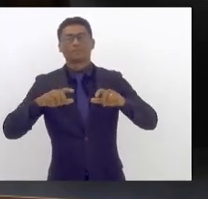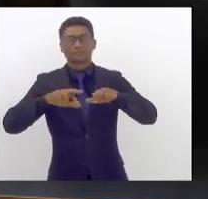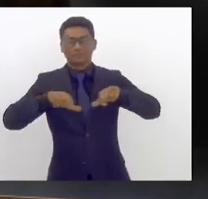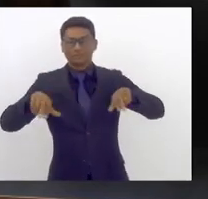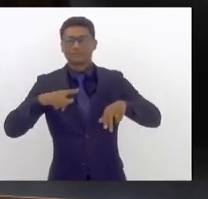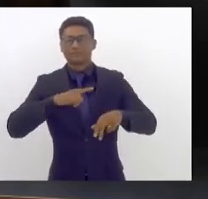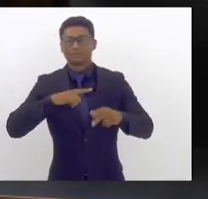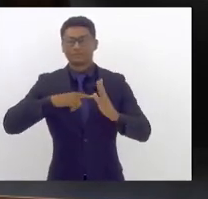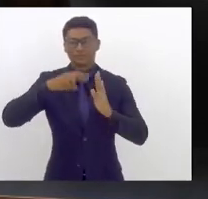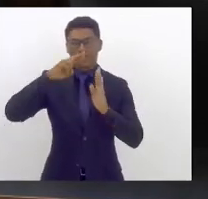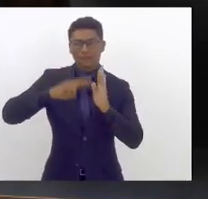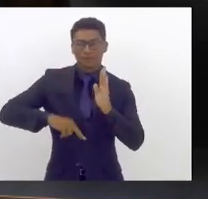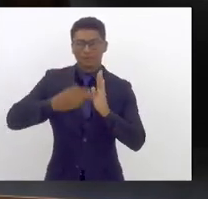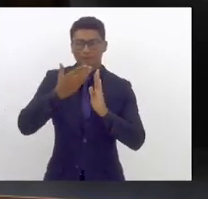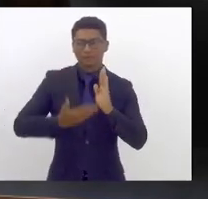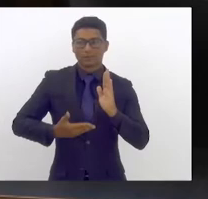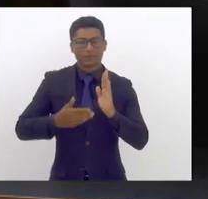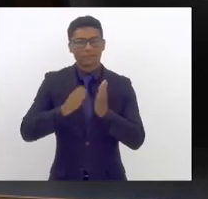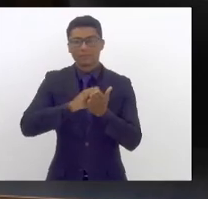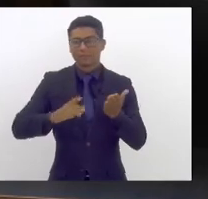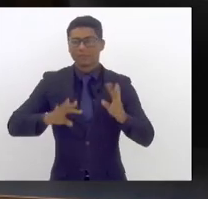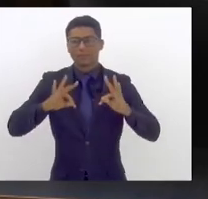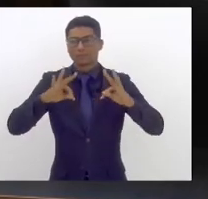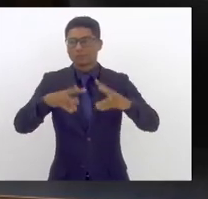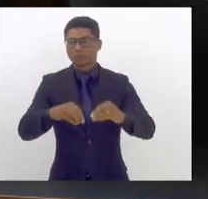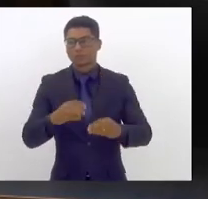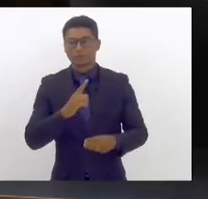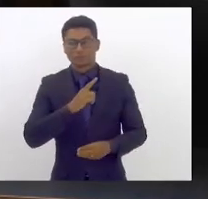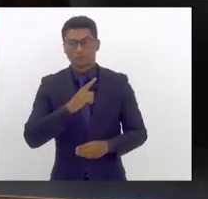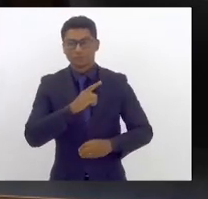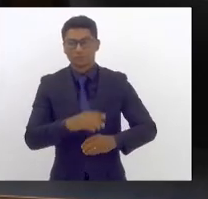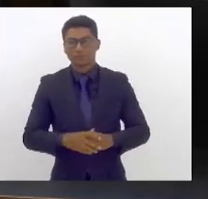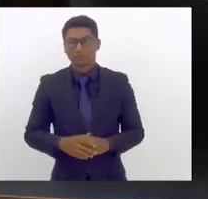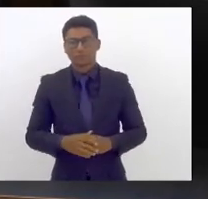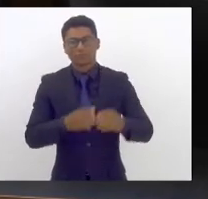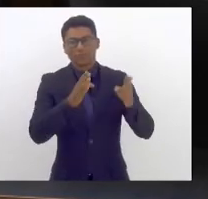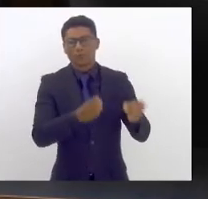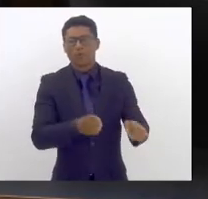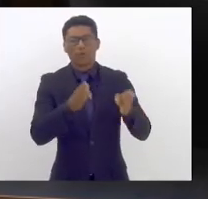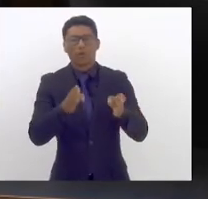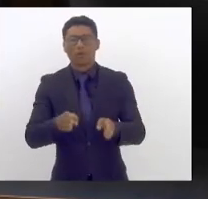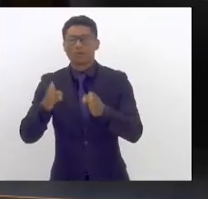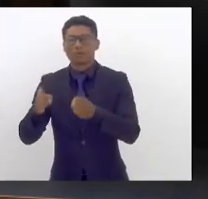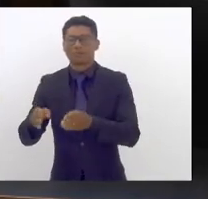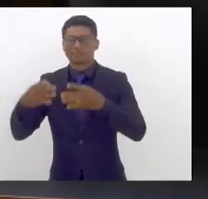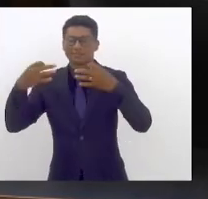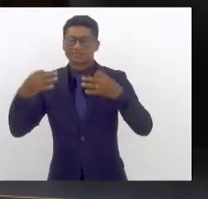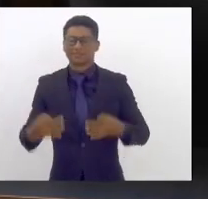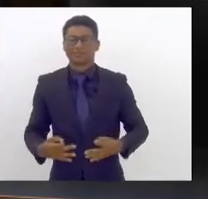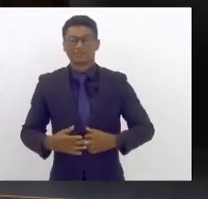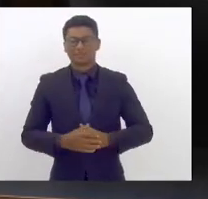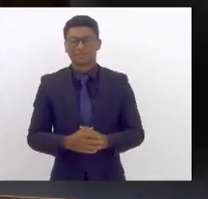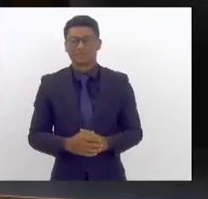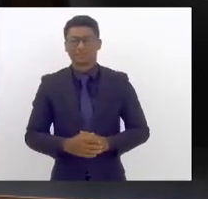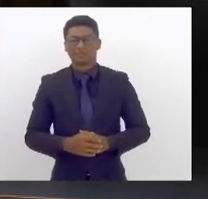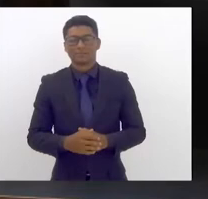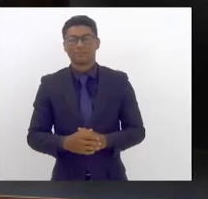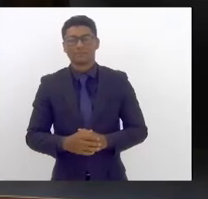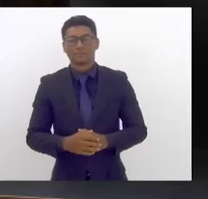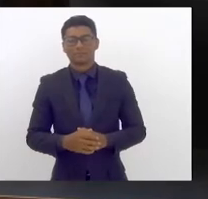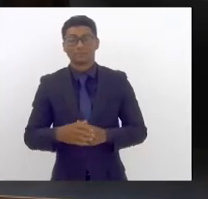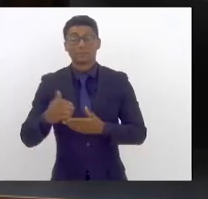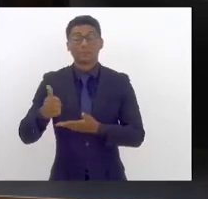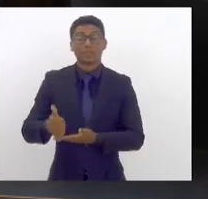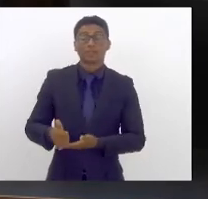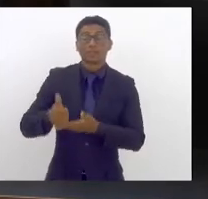tem um relatório de todas essas atividades muito organizada aí a gente estende a todas as assessoria